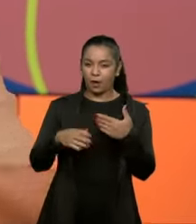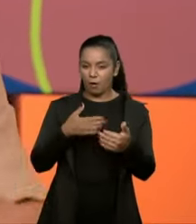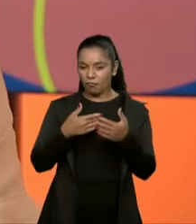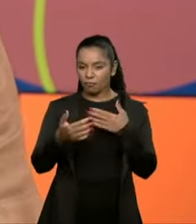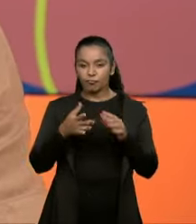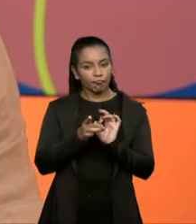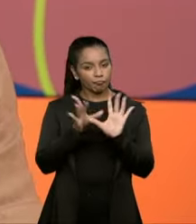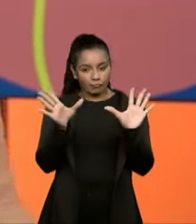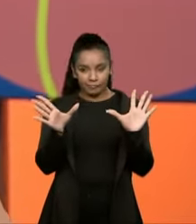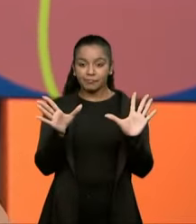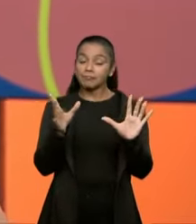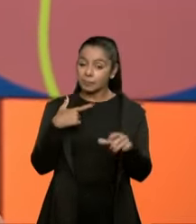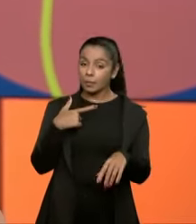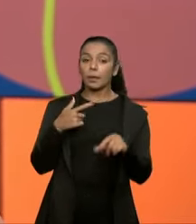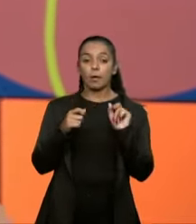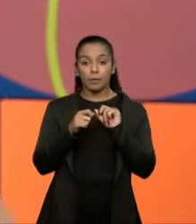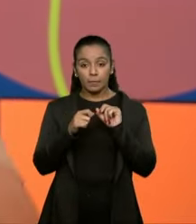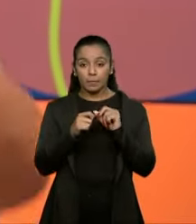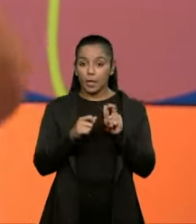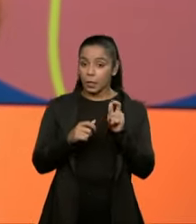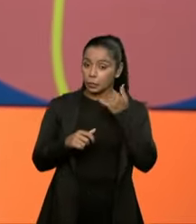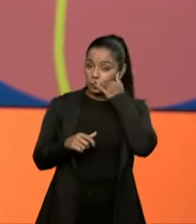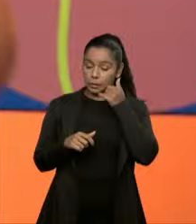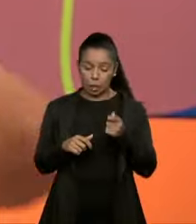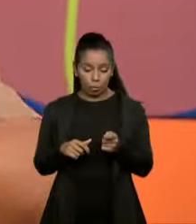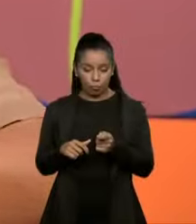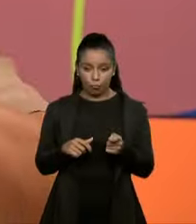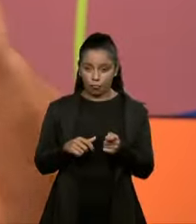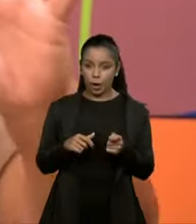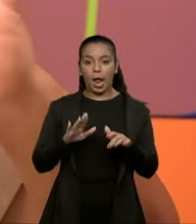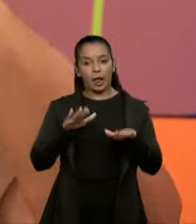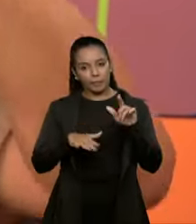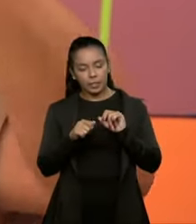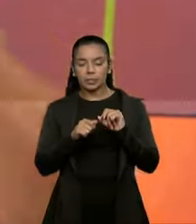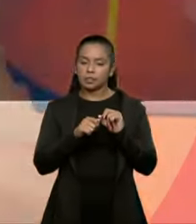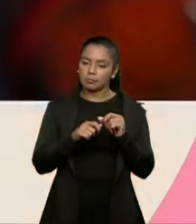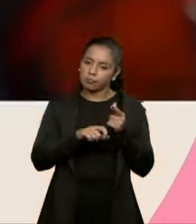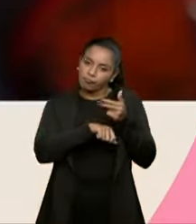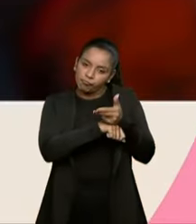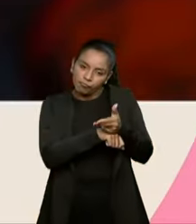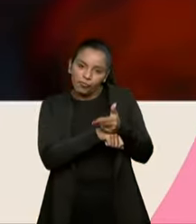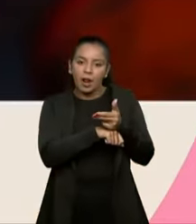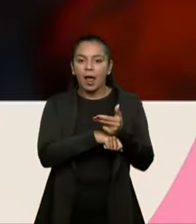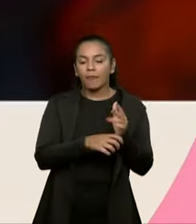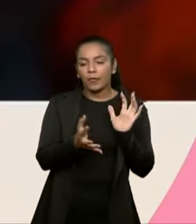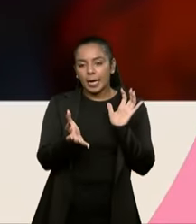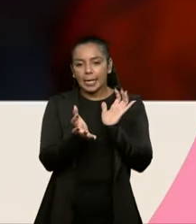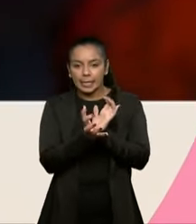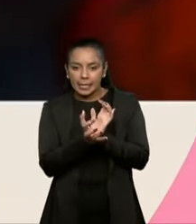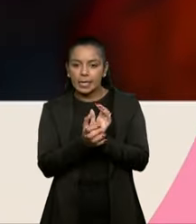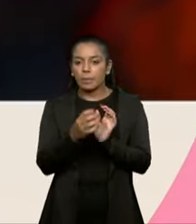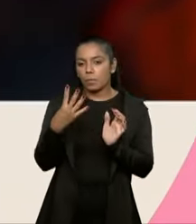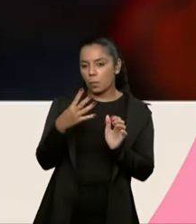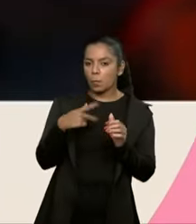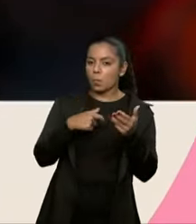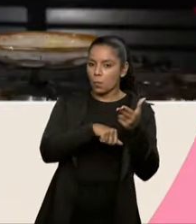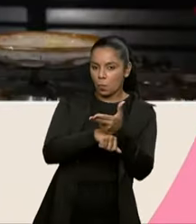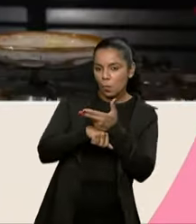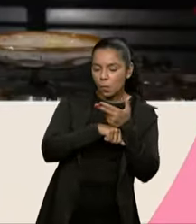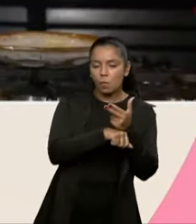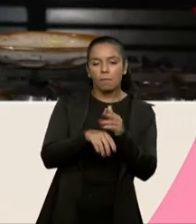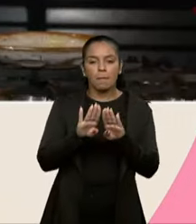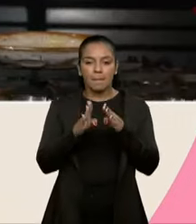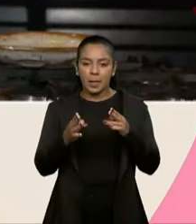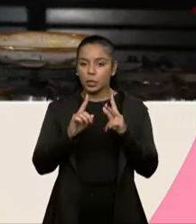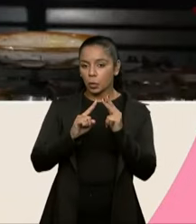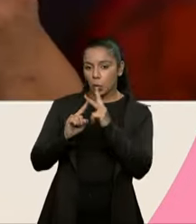sabe, solta, eu faço de celular bonitinho. Tem vezes que eu gravo uns aí com equipe, com, né, quatro câmeras, mesinha de corte e tal. Me divirto,